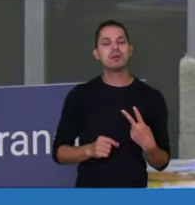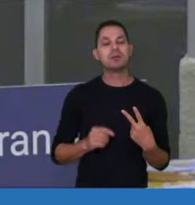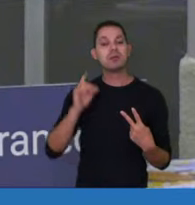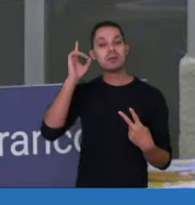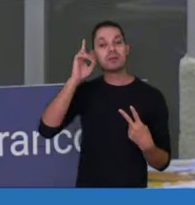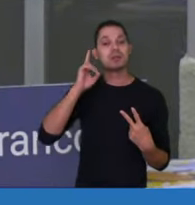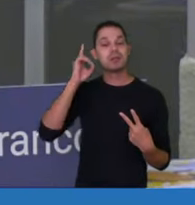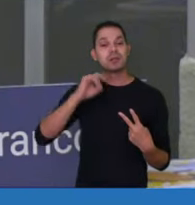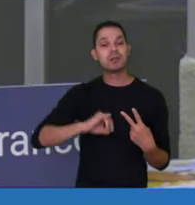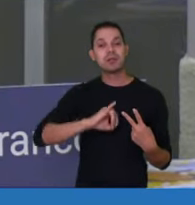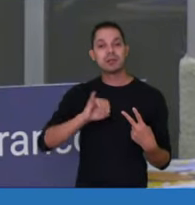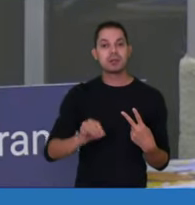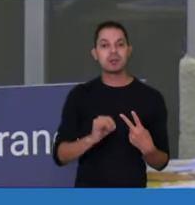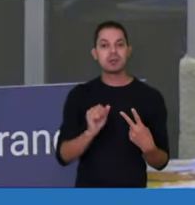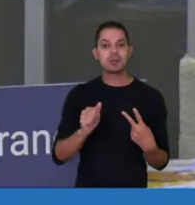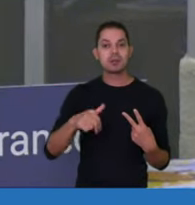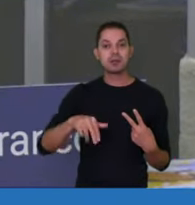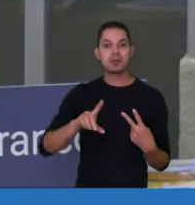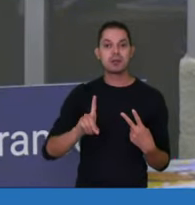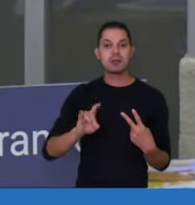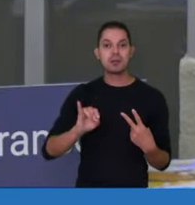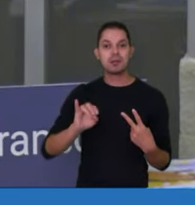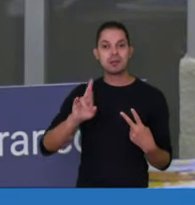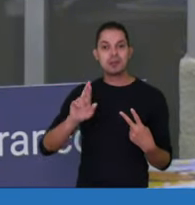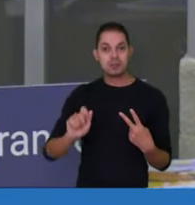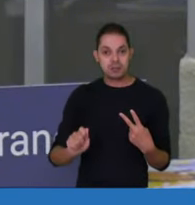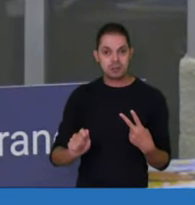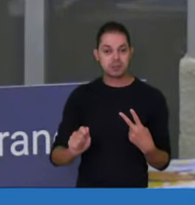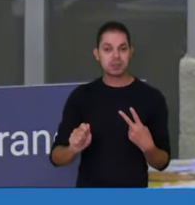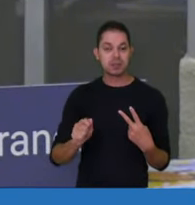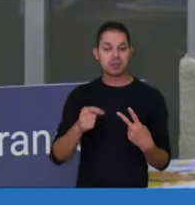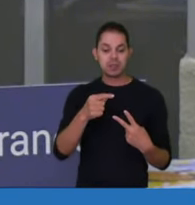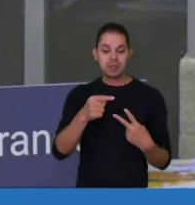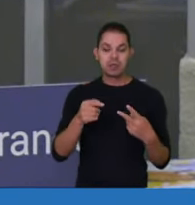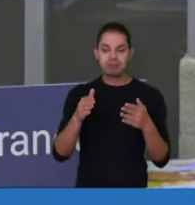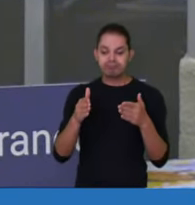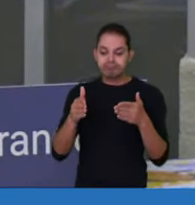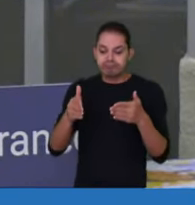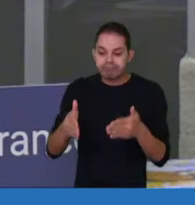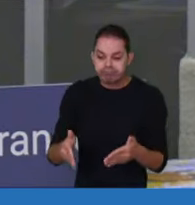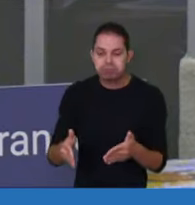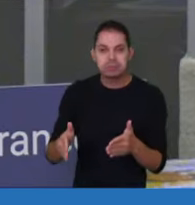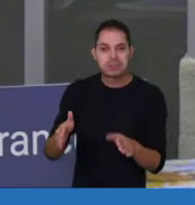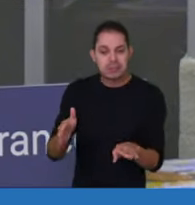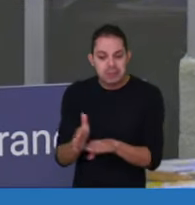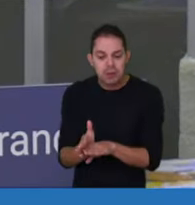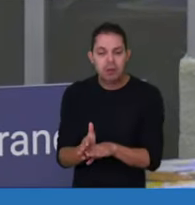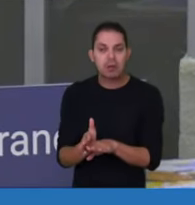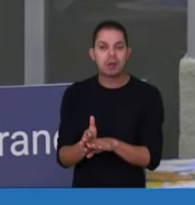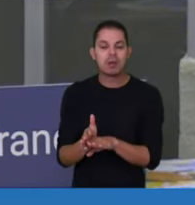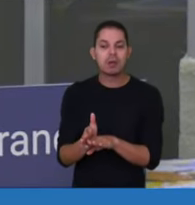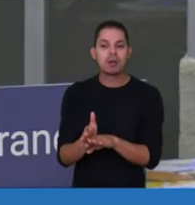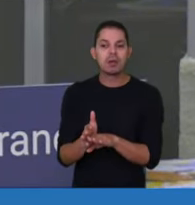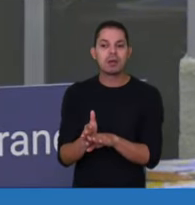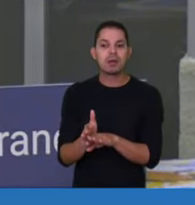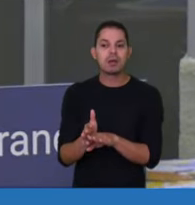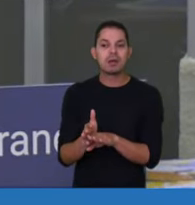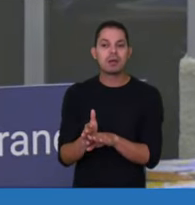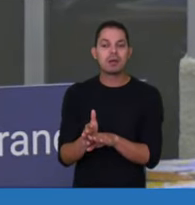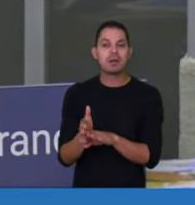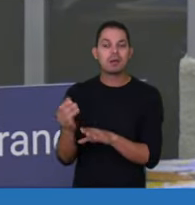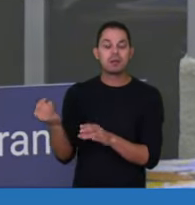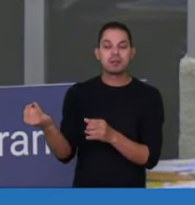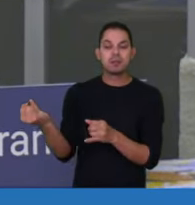deputada Jandira Fegali, tínhamos acabado de chegar e ouvimos essa